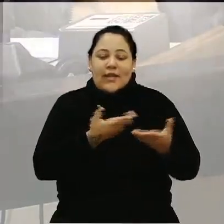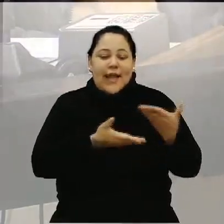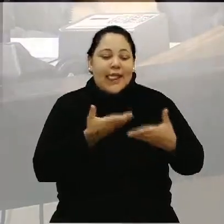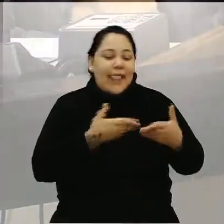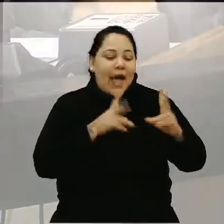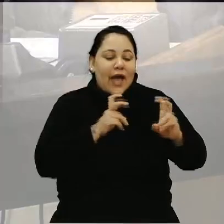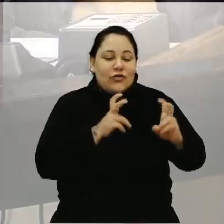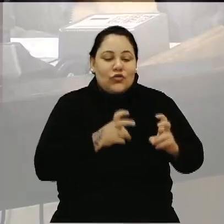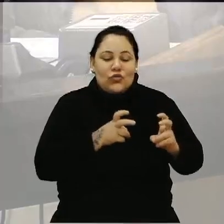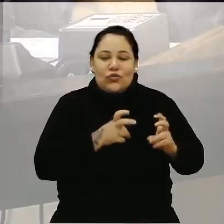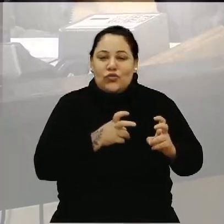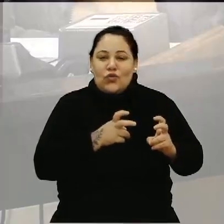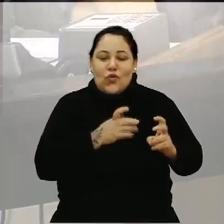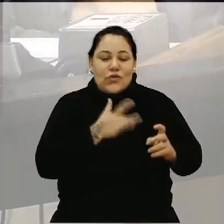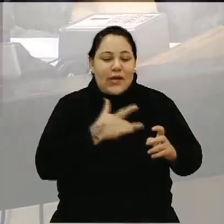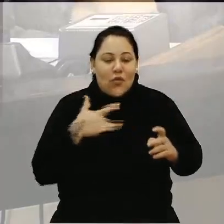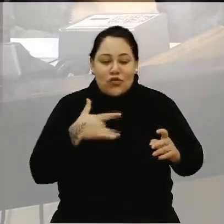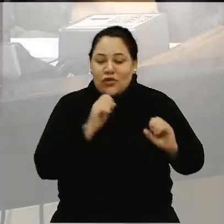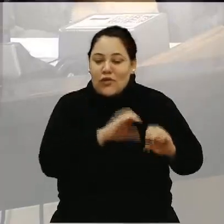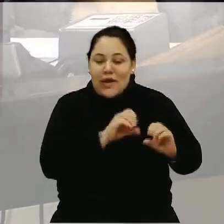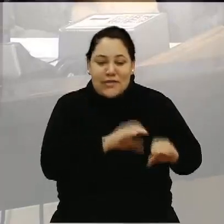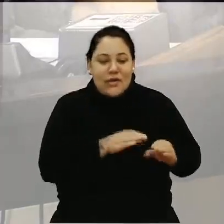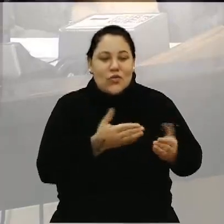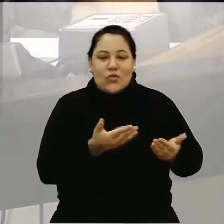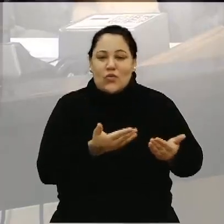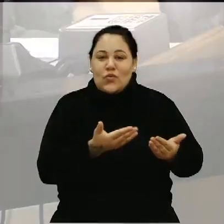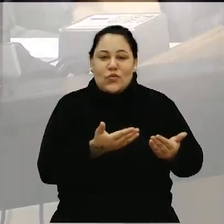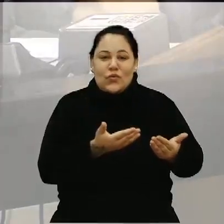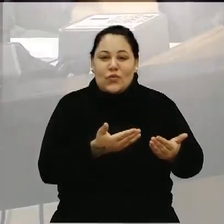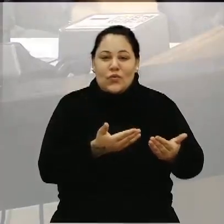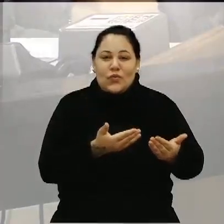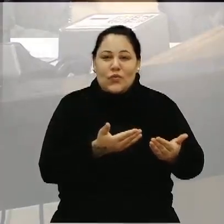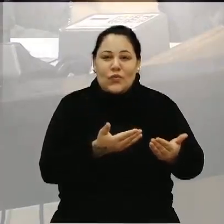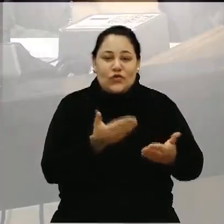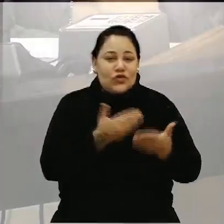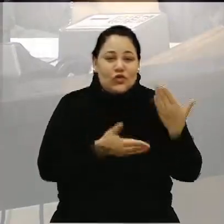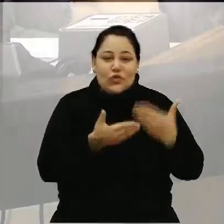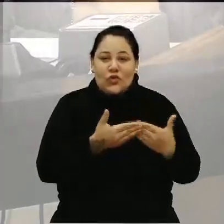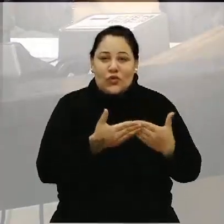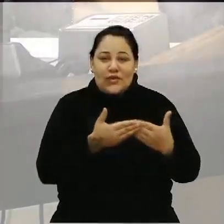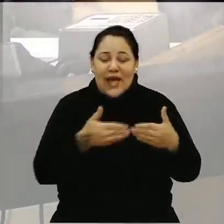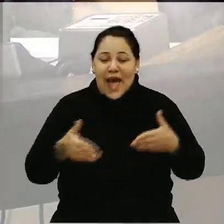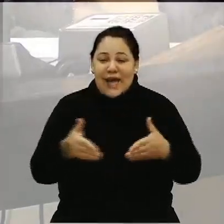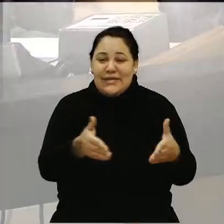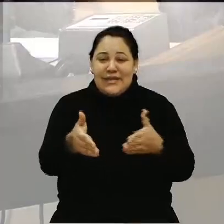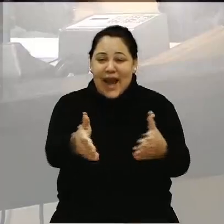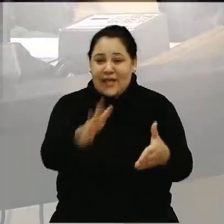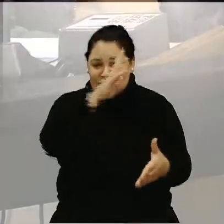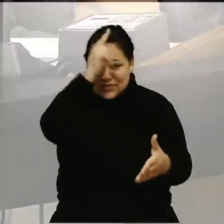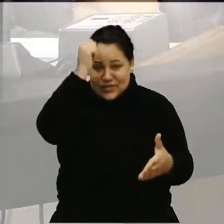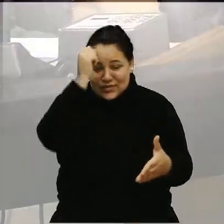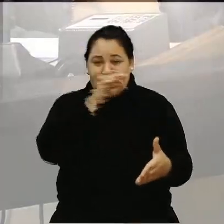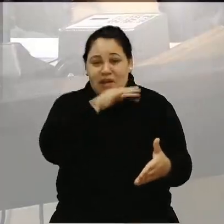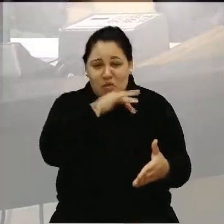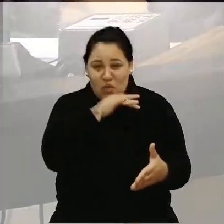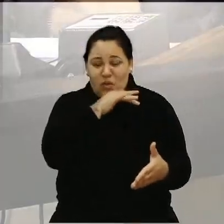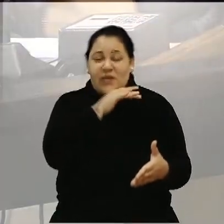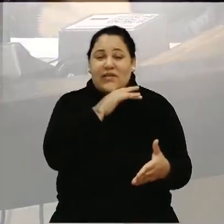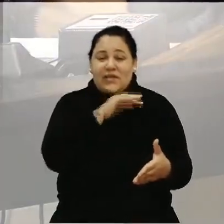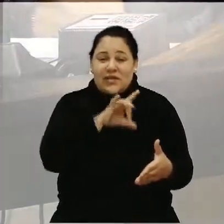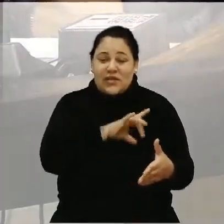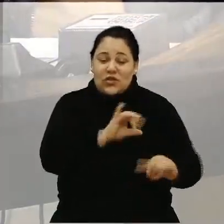como saúde, como educação, como a situação de todas as nossas estradas do município